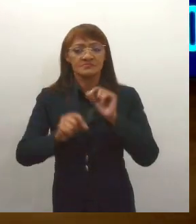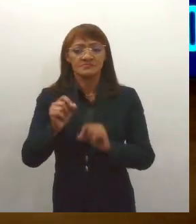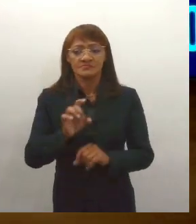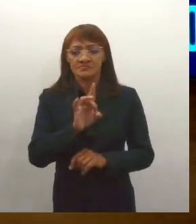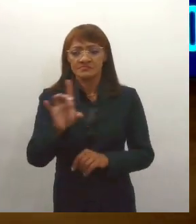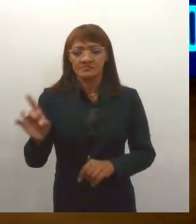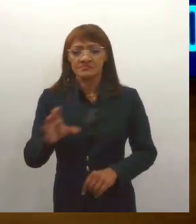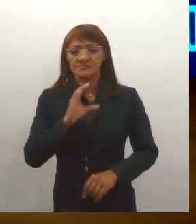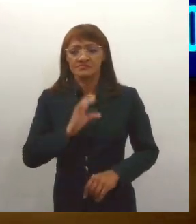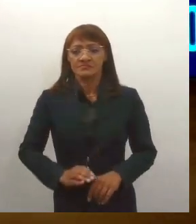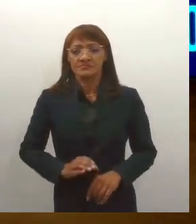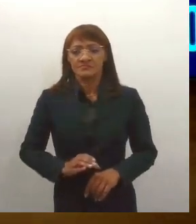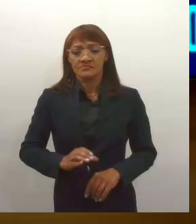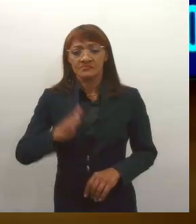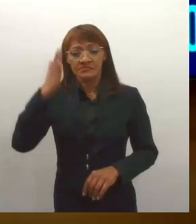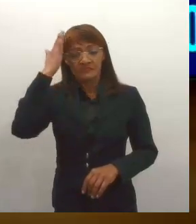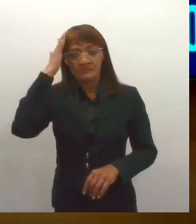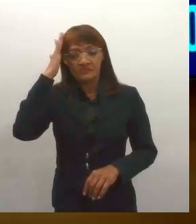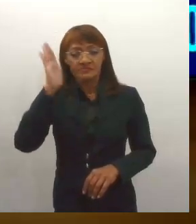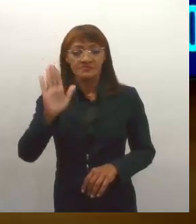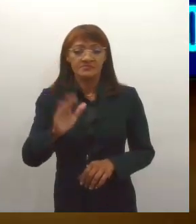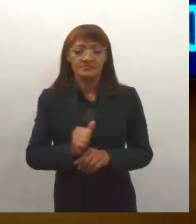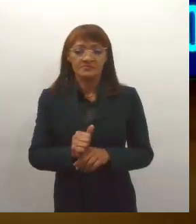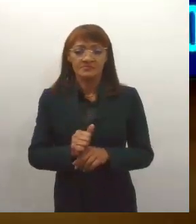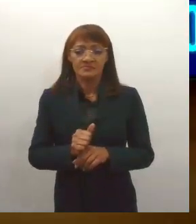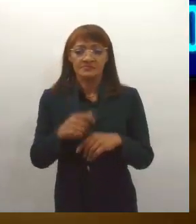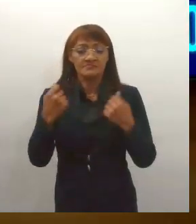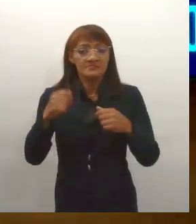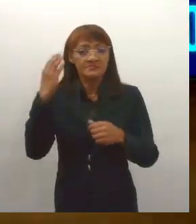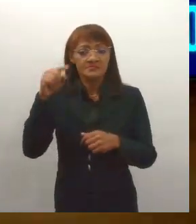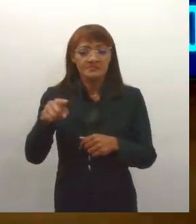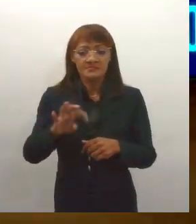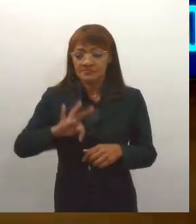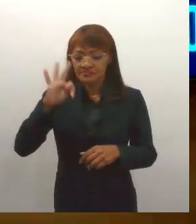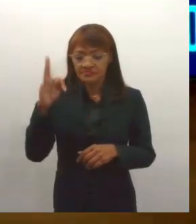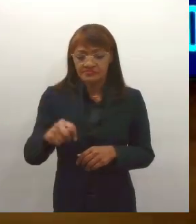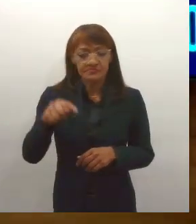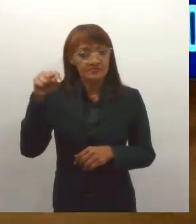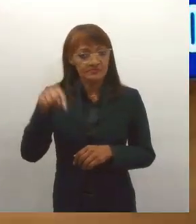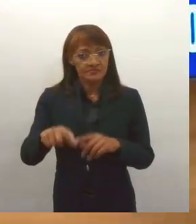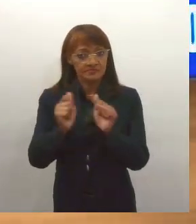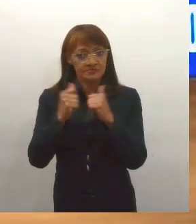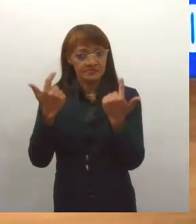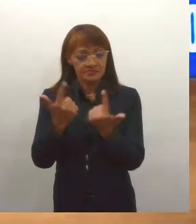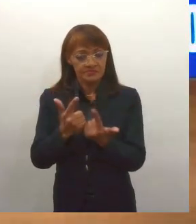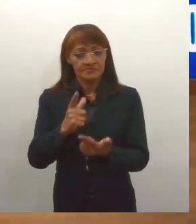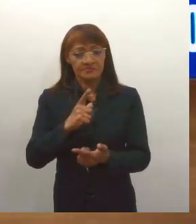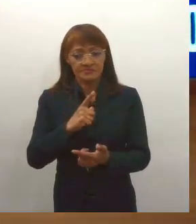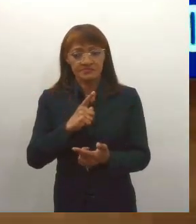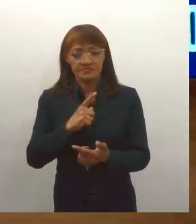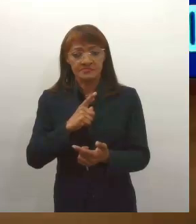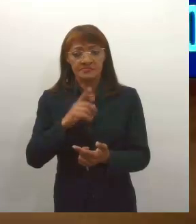aqui porque tudo que é debatido aqui na Assembleia Legislativa vai ser transformado em melhoria pra vida dele